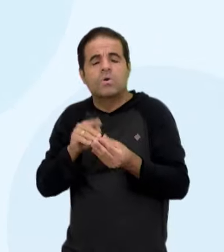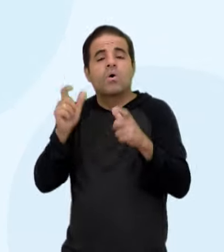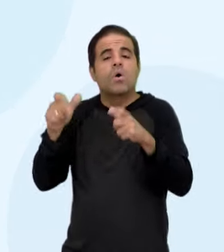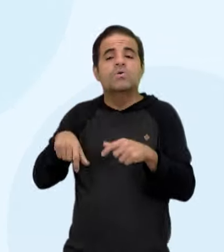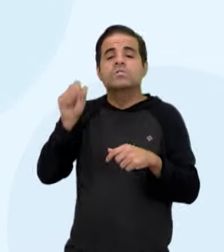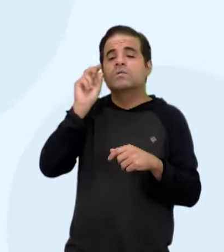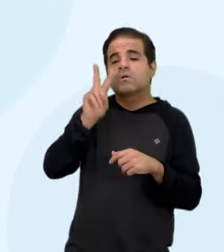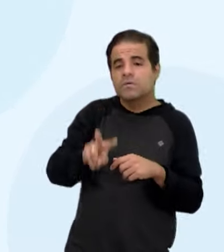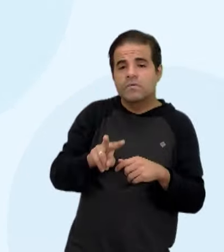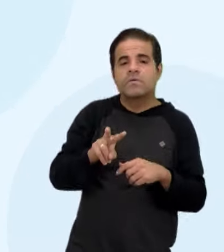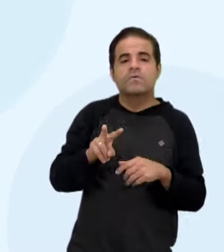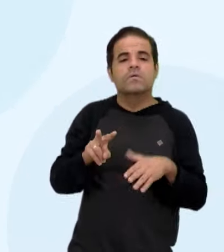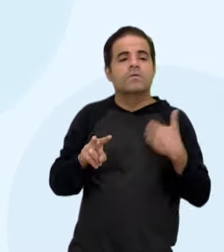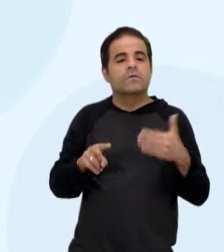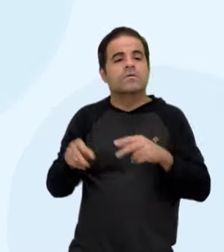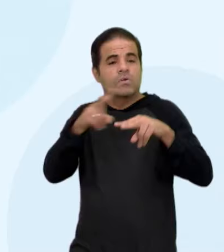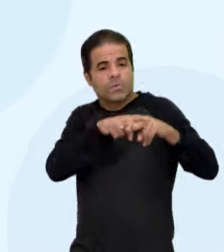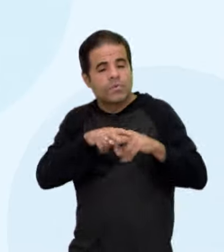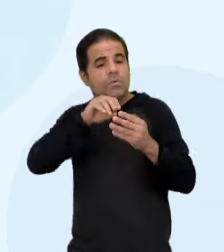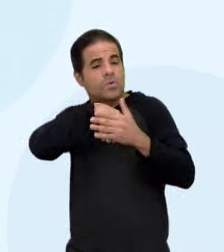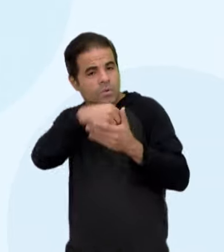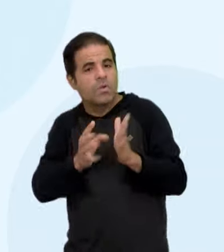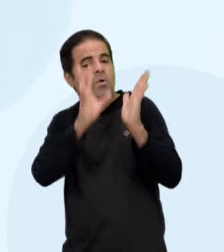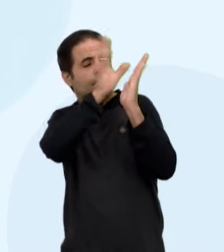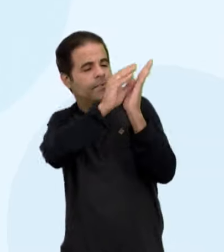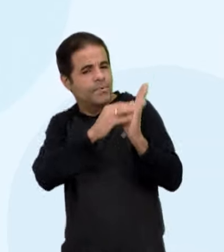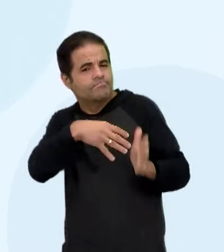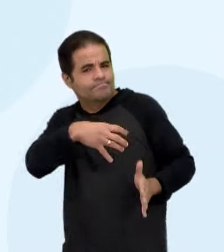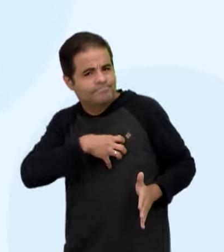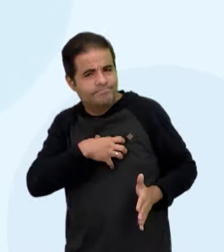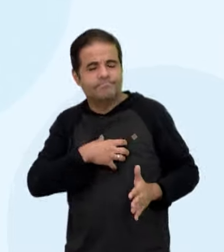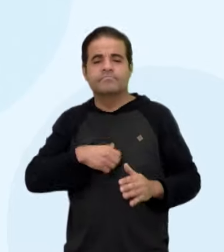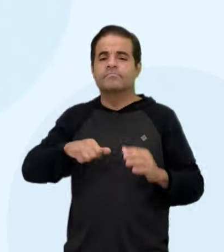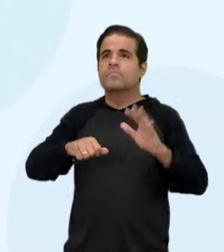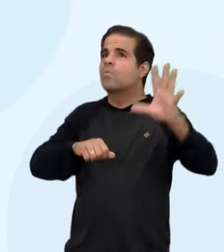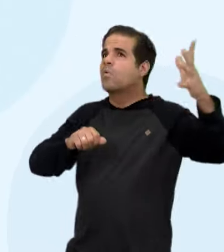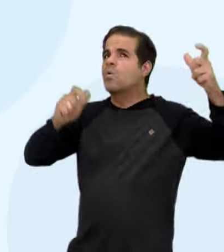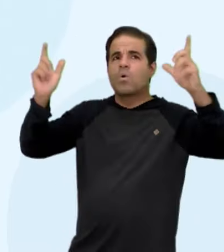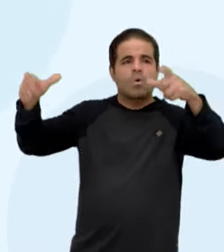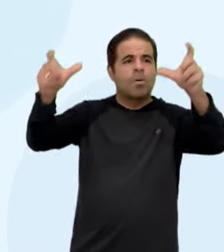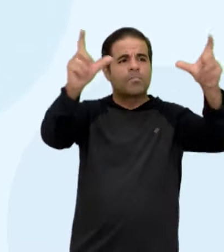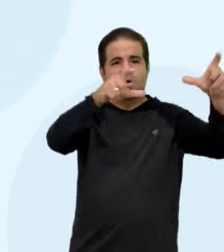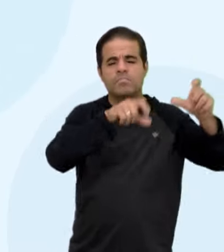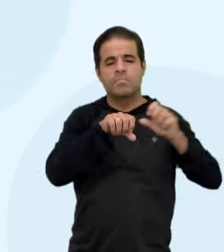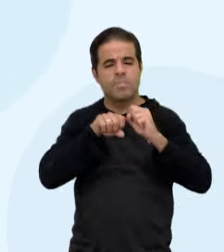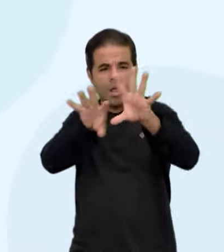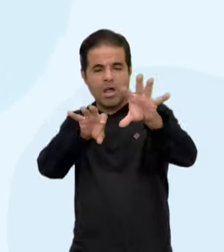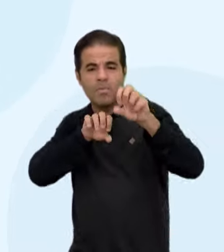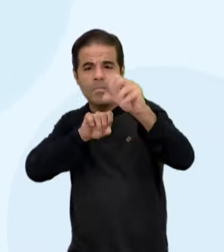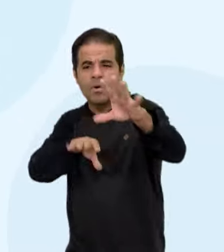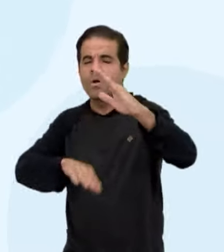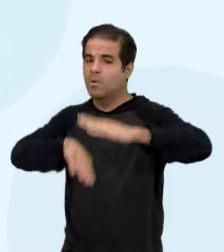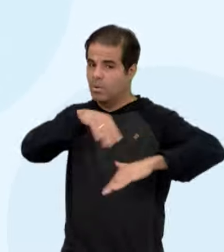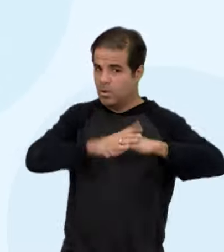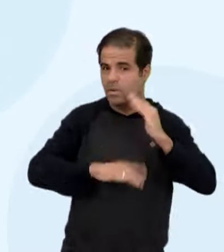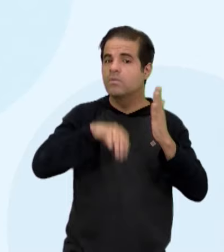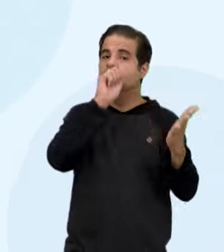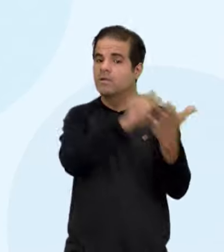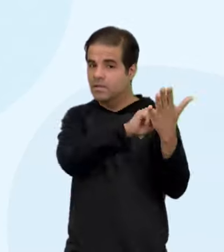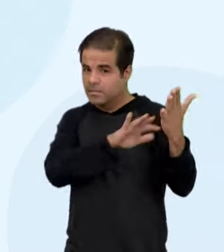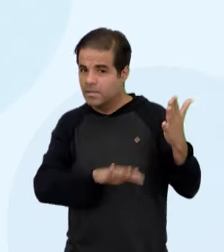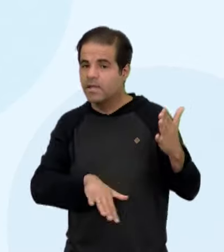sistematização 1, onde revimos o conteúdo sobre os tipos de paisagem e as orientações da atividade